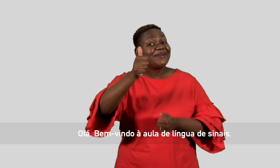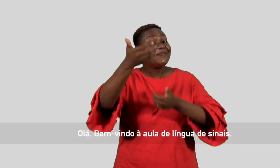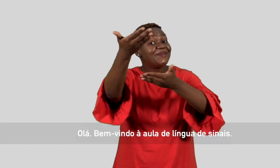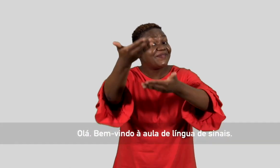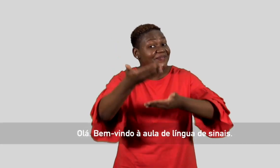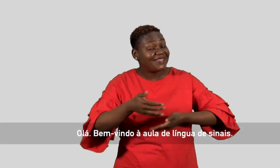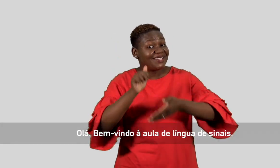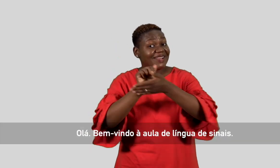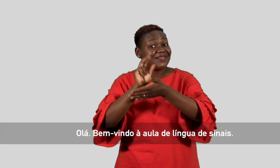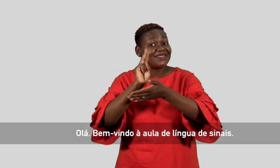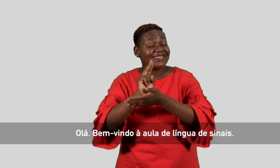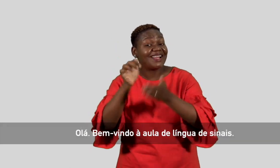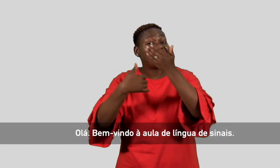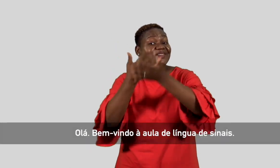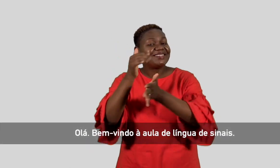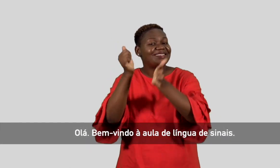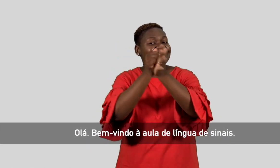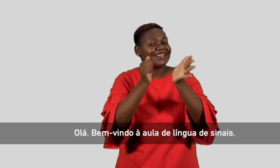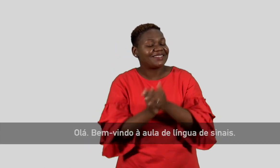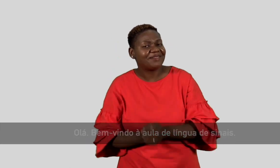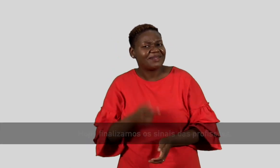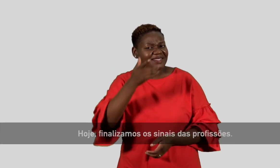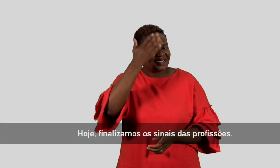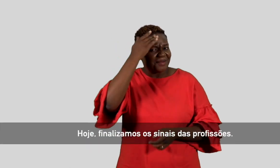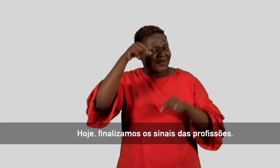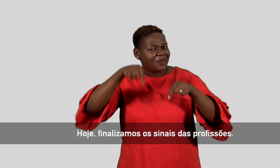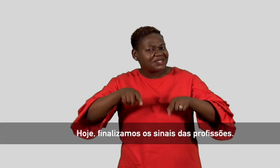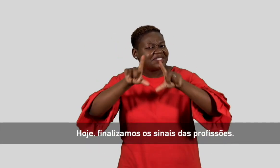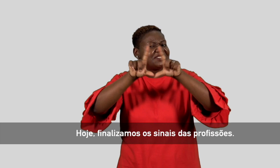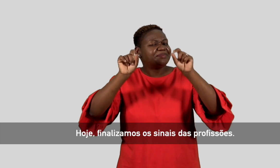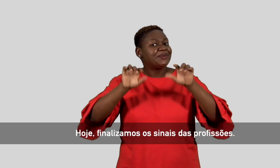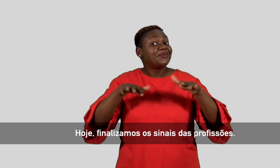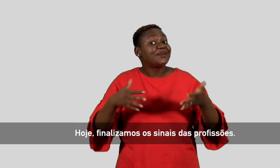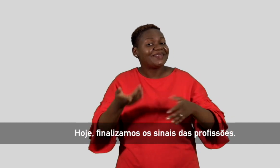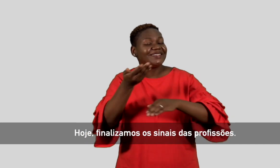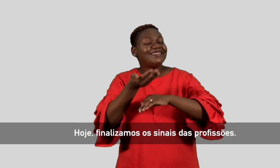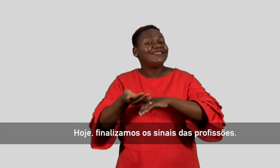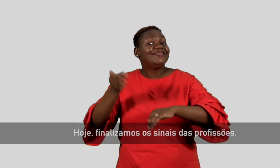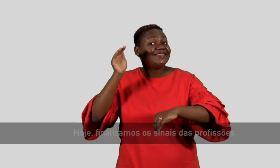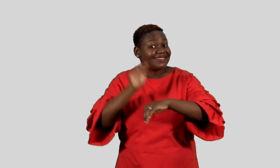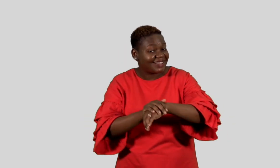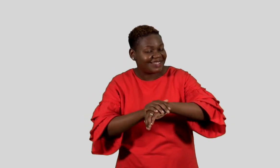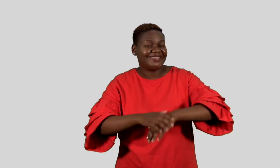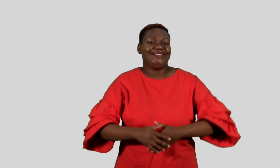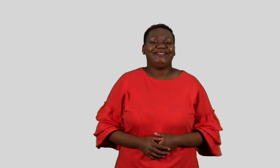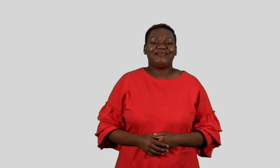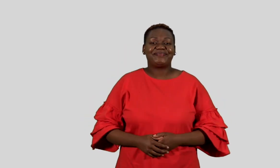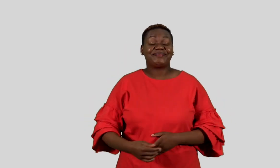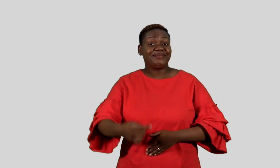Olá! Bem-vindo à aula de Língua de Sinais. Hoje finalizamos os sinais das profissões.